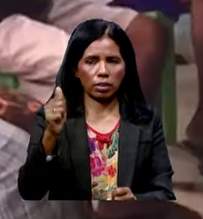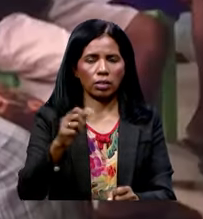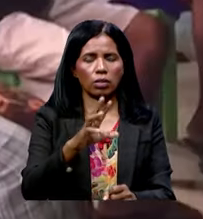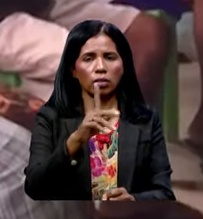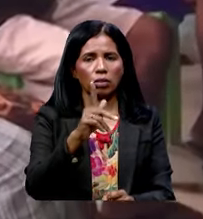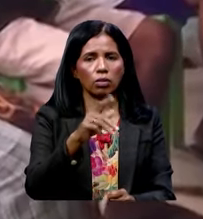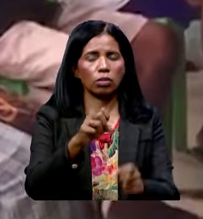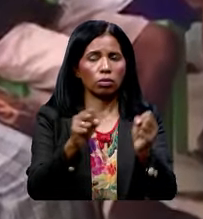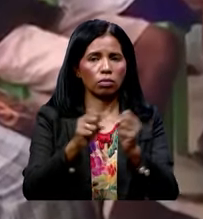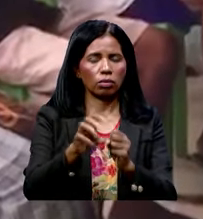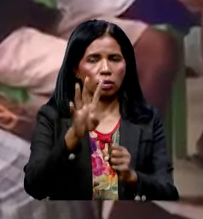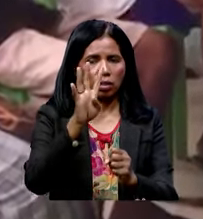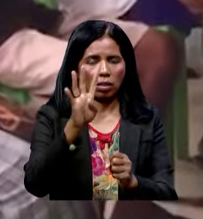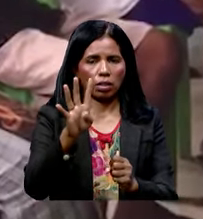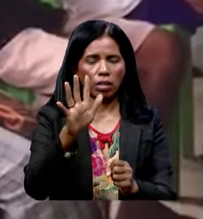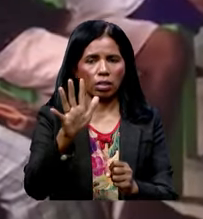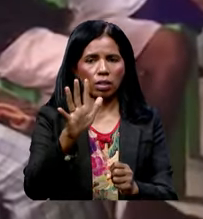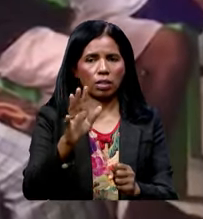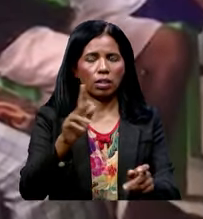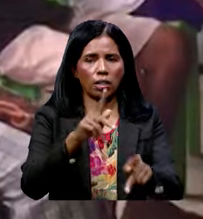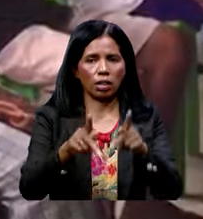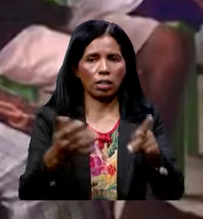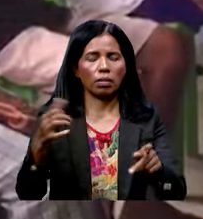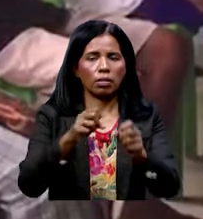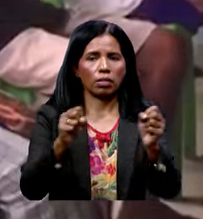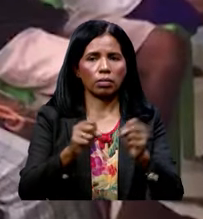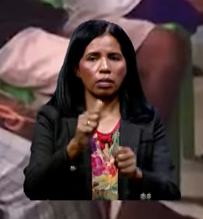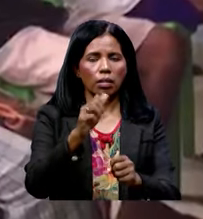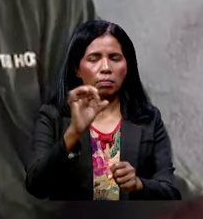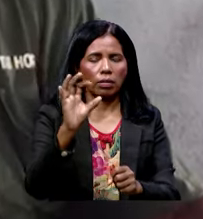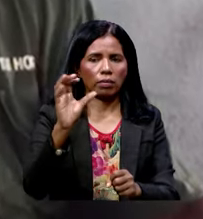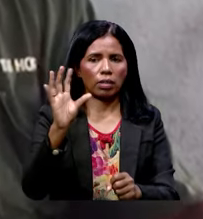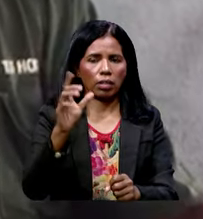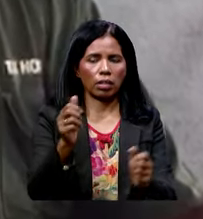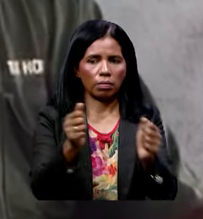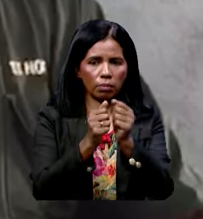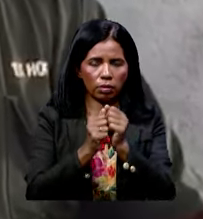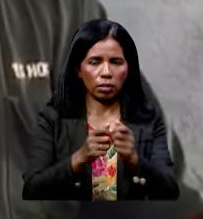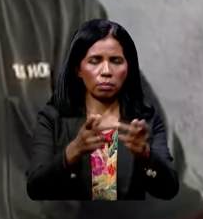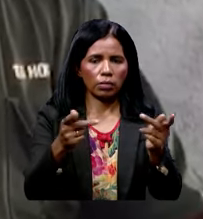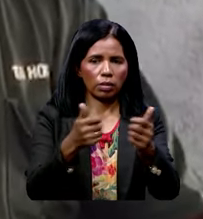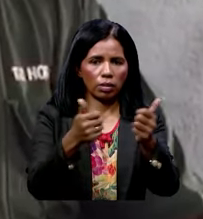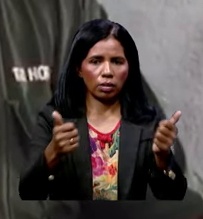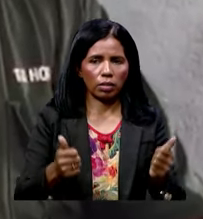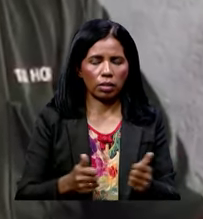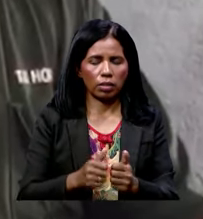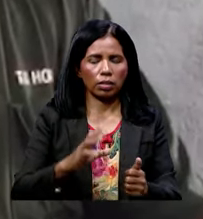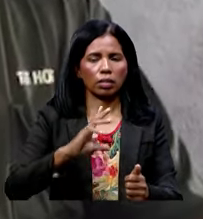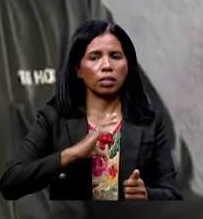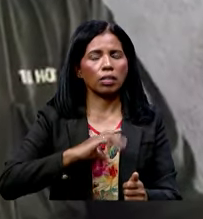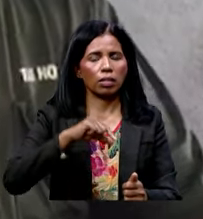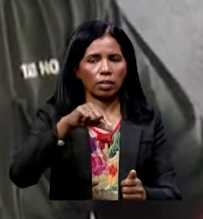Gurusa, Waitame no Abafala, comunidade suku Abafala Rezeita atua muito com o posto administrativo Quelicai